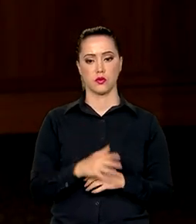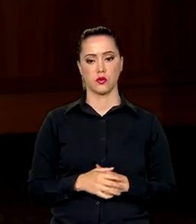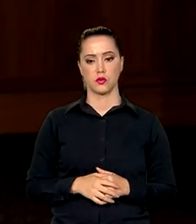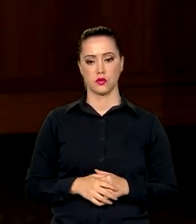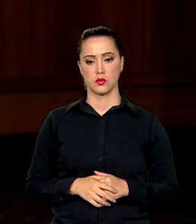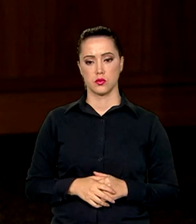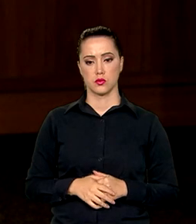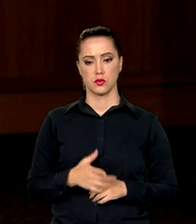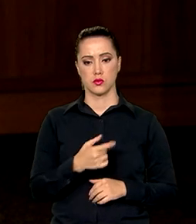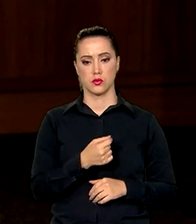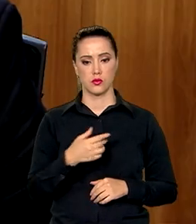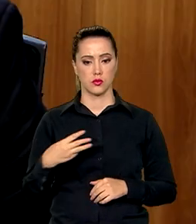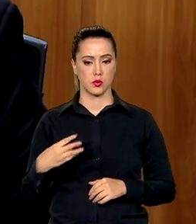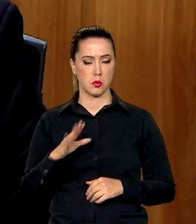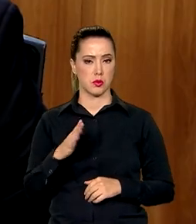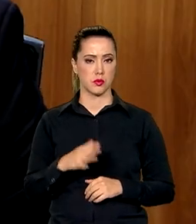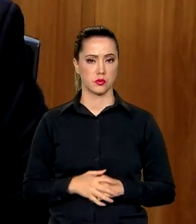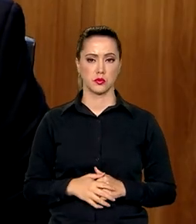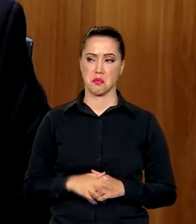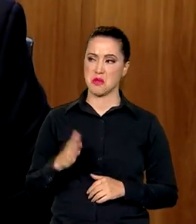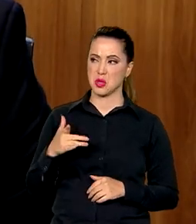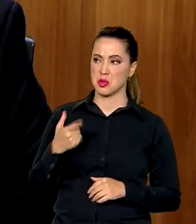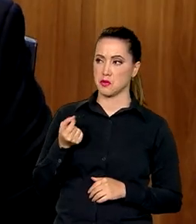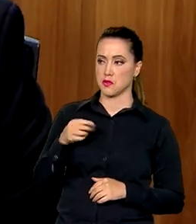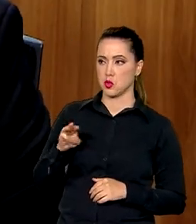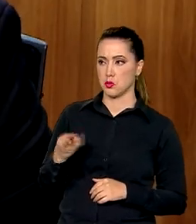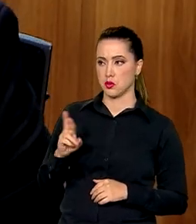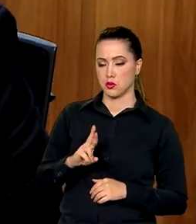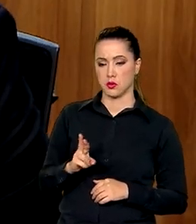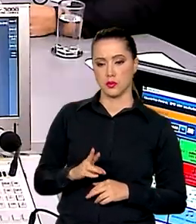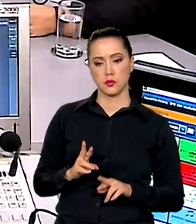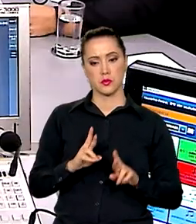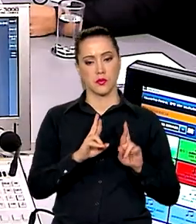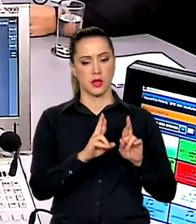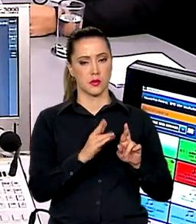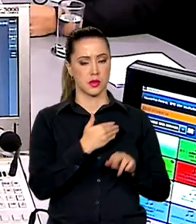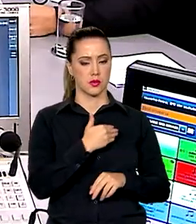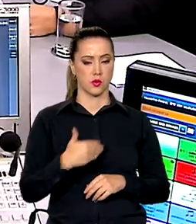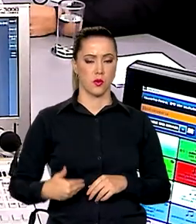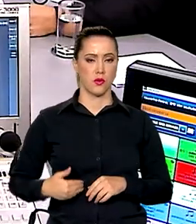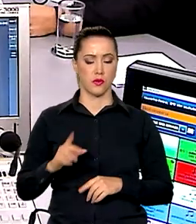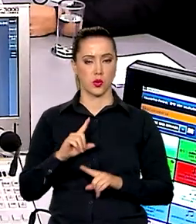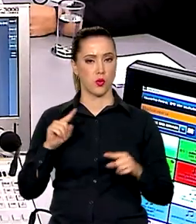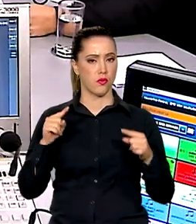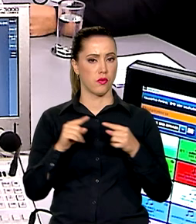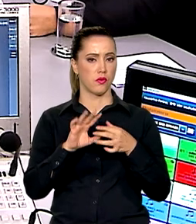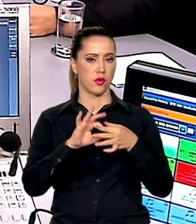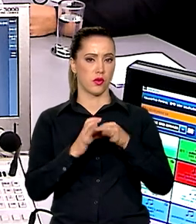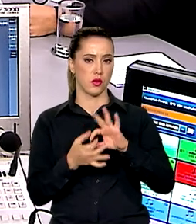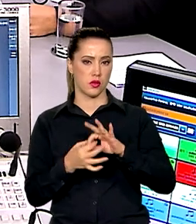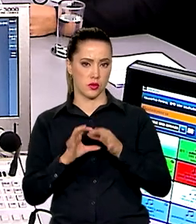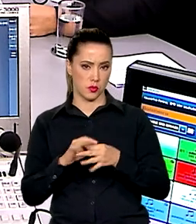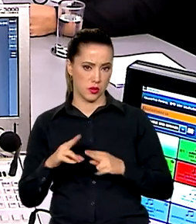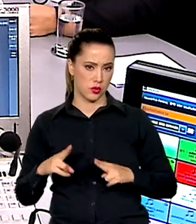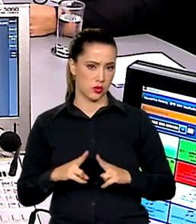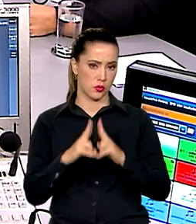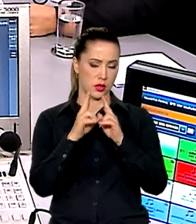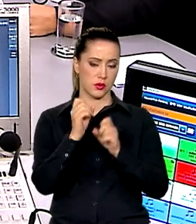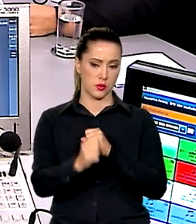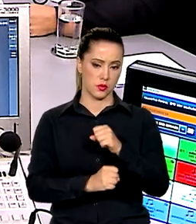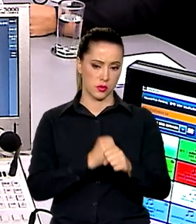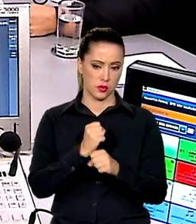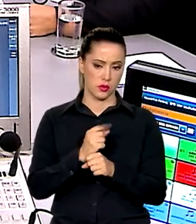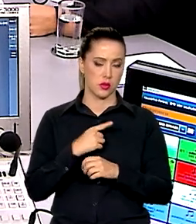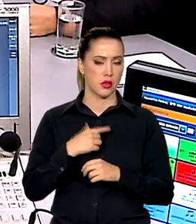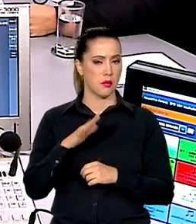investido agora em 2023 em torno de R 20 milhões de reais e qual é a expectativa do governo em relação às Olimpíadas de Paris no ano que vem há